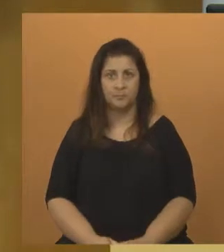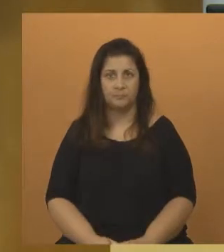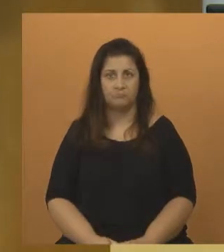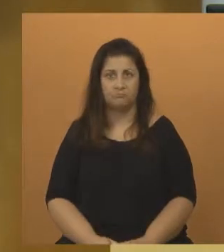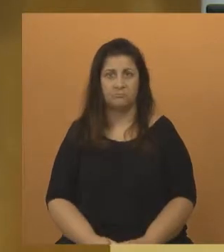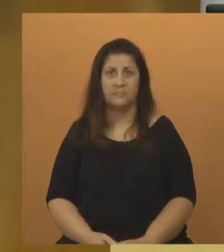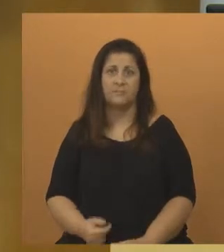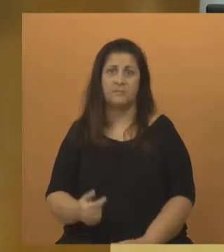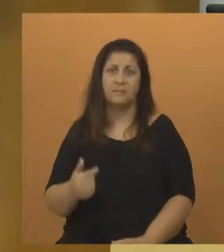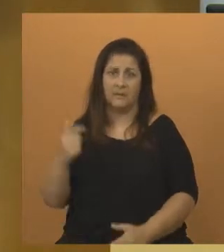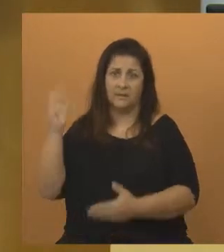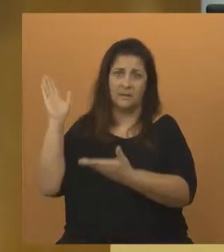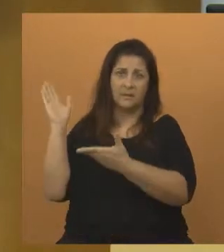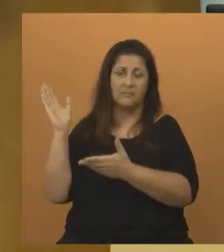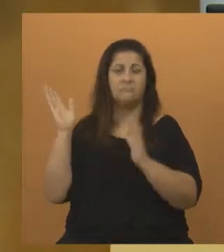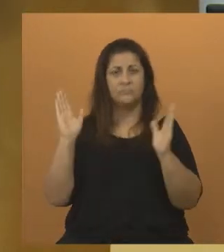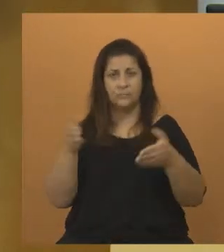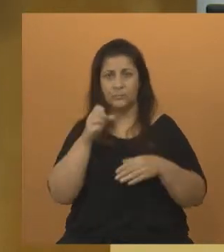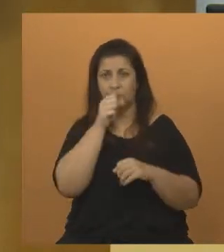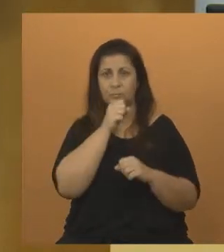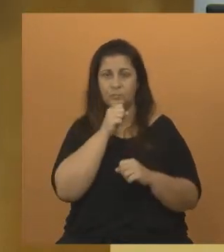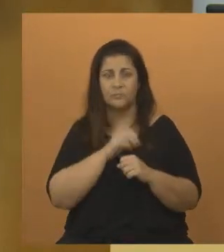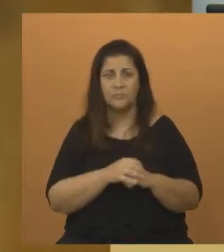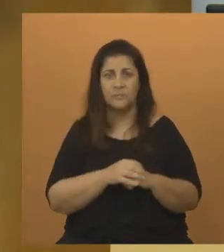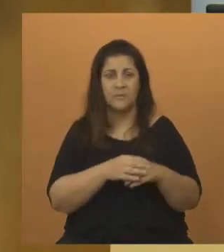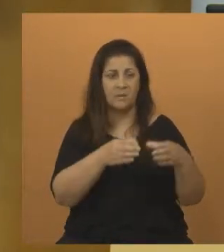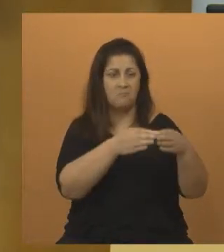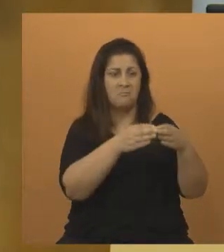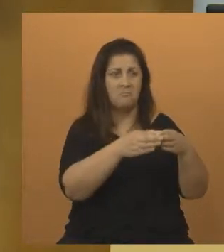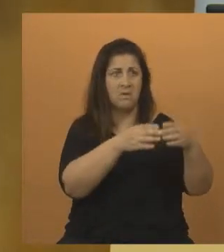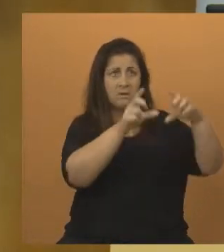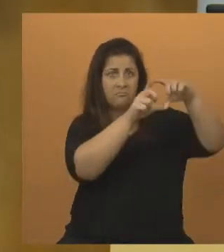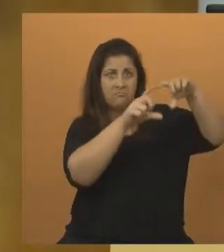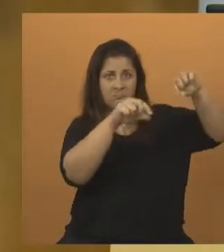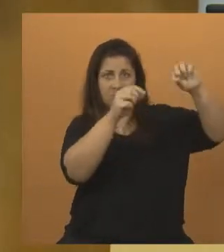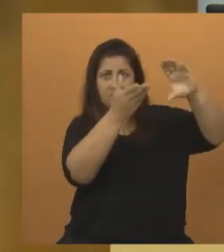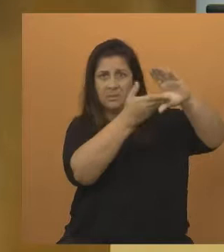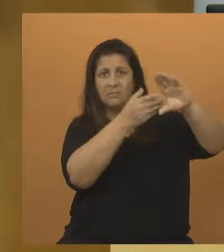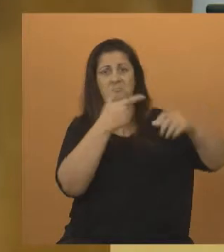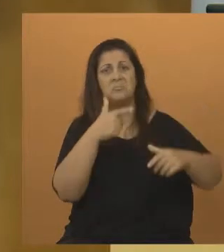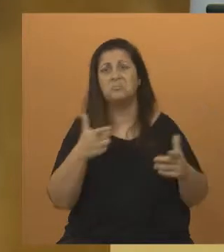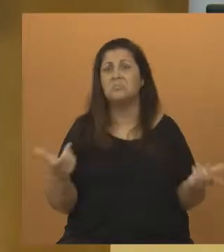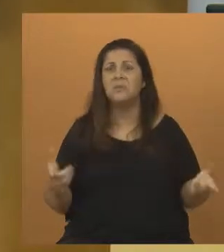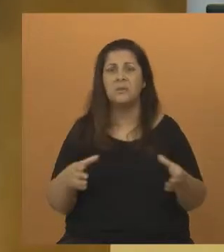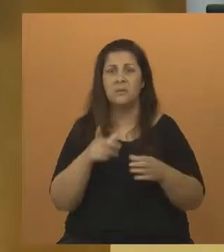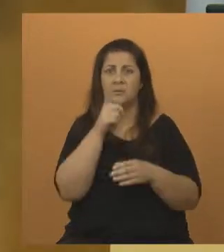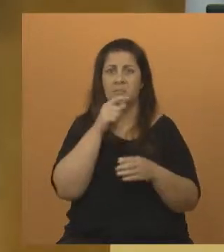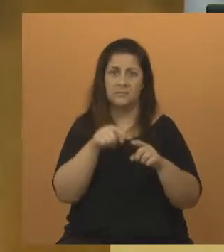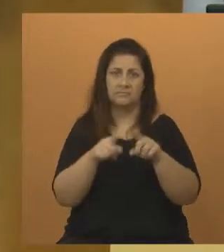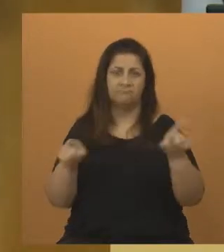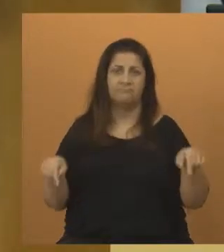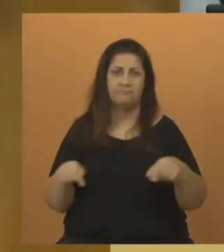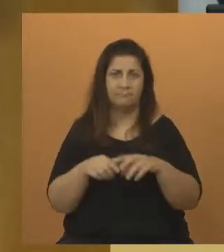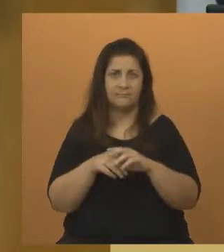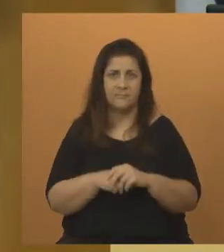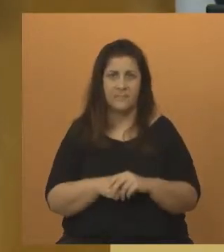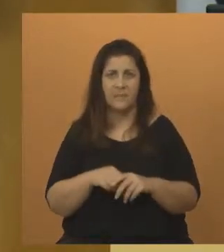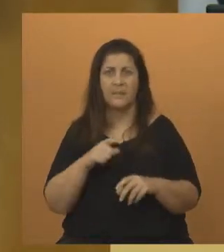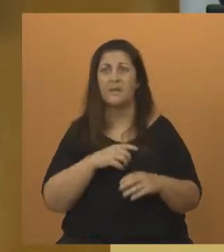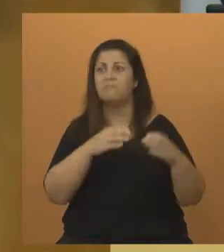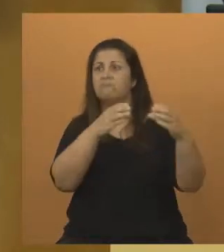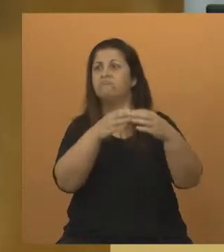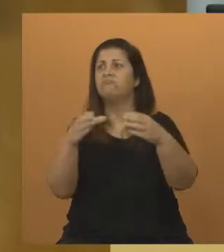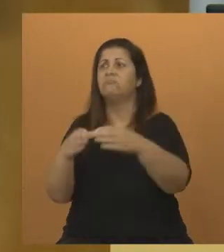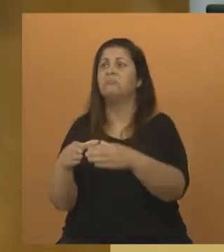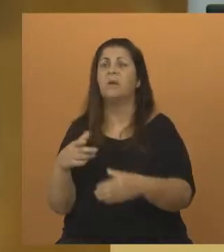Eu já sou idoso. No Parque Meia Lua não tem uma piscina. Tem vários bairros da cidade que